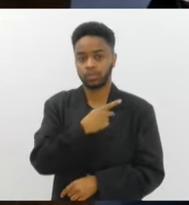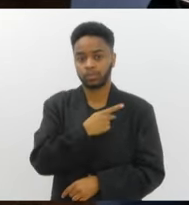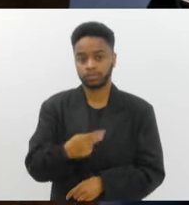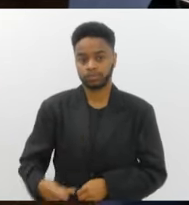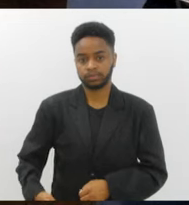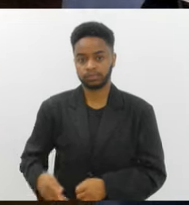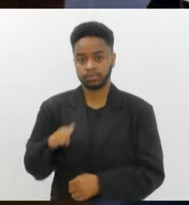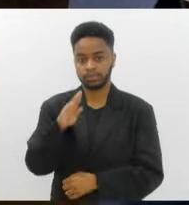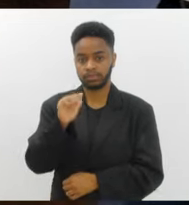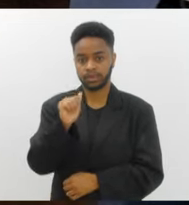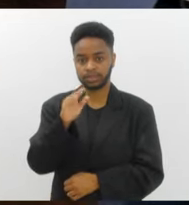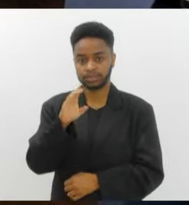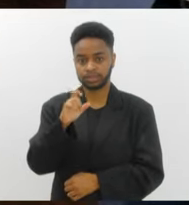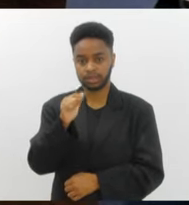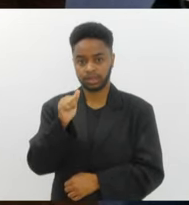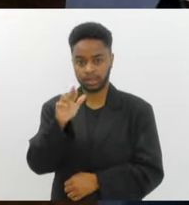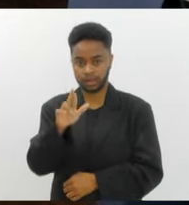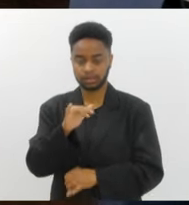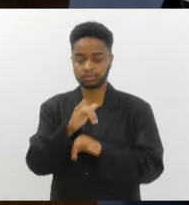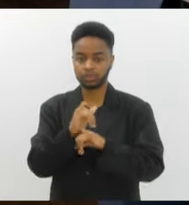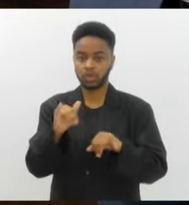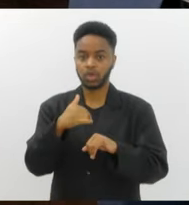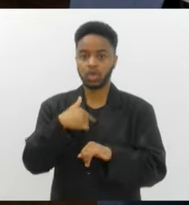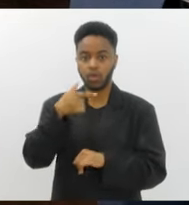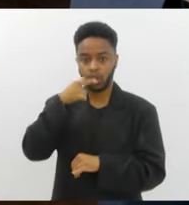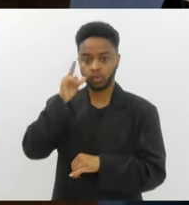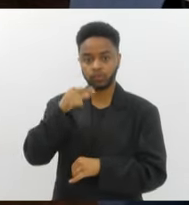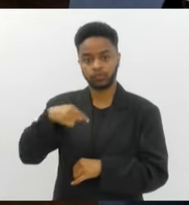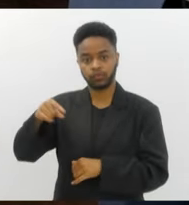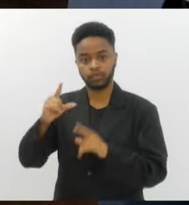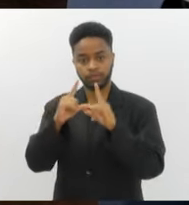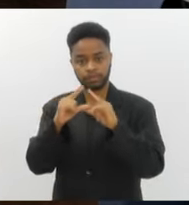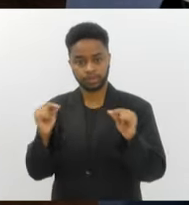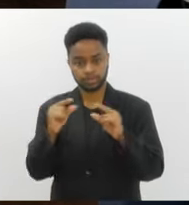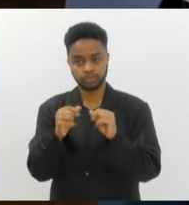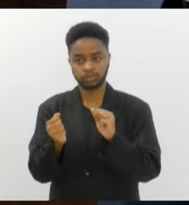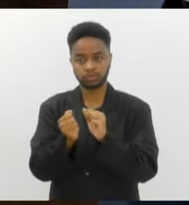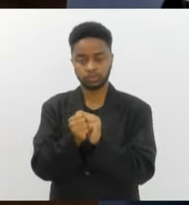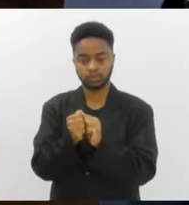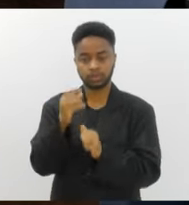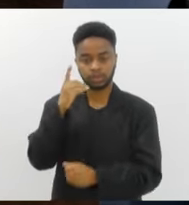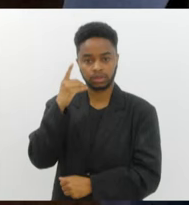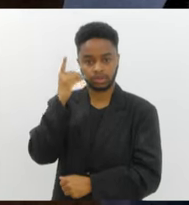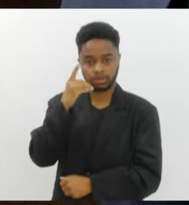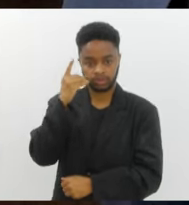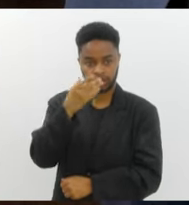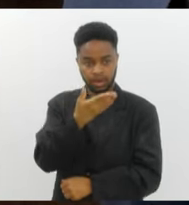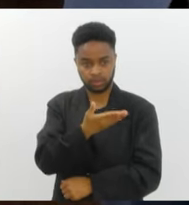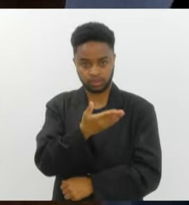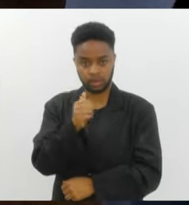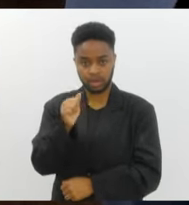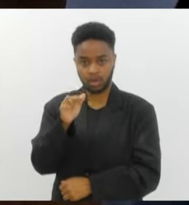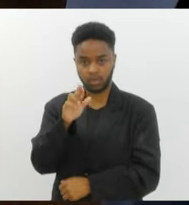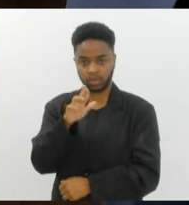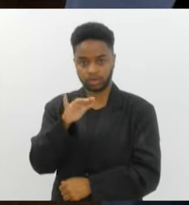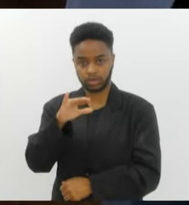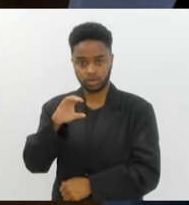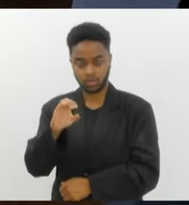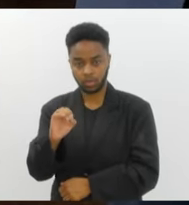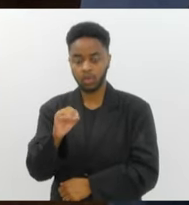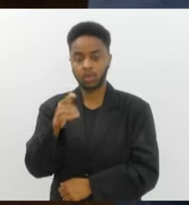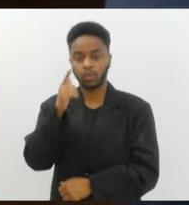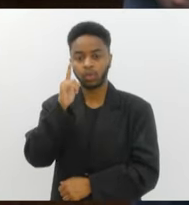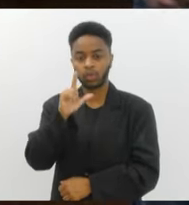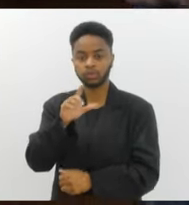para dizer que ontem estive em Brasília com o deputado Áureo Ribeiro, presidente, porque lá ontem o deputado Áureo conseguiu